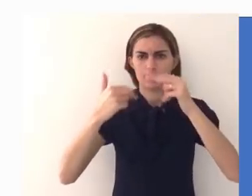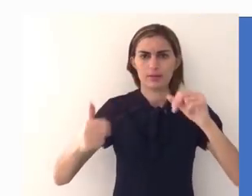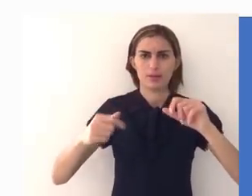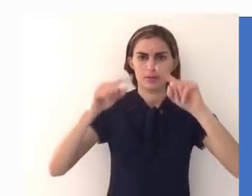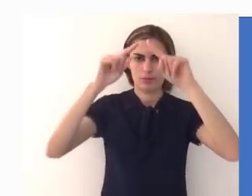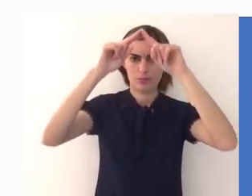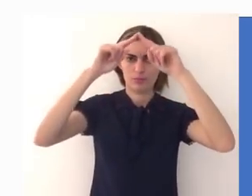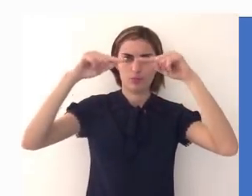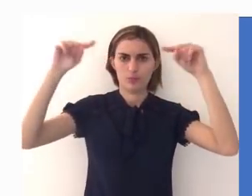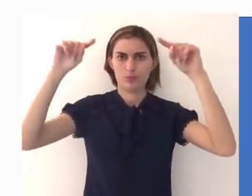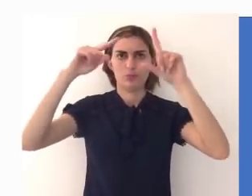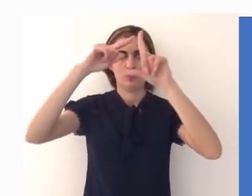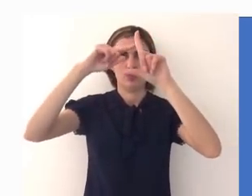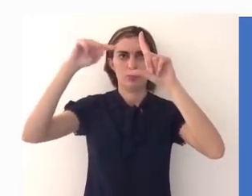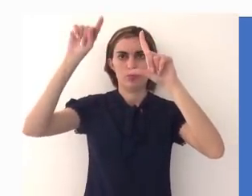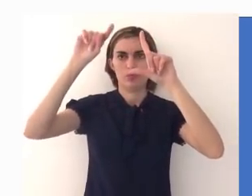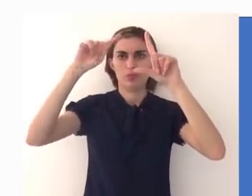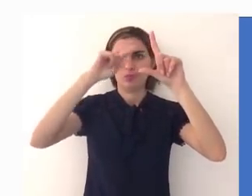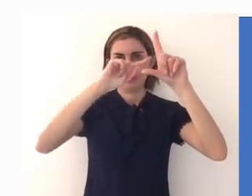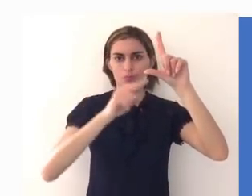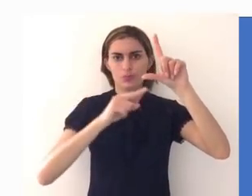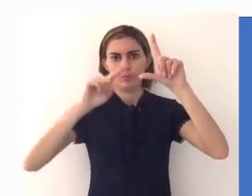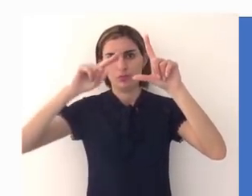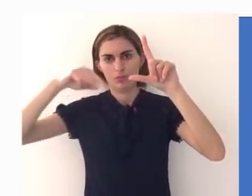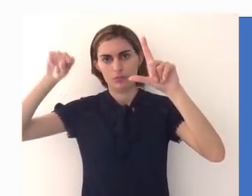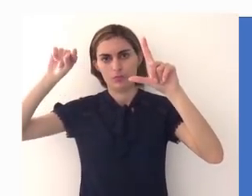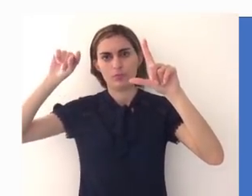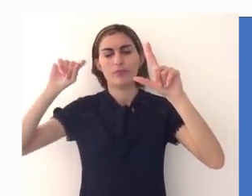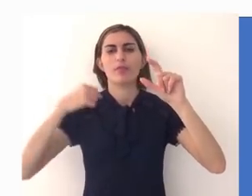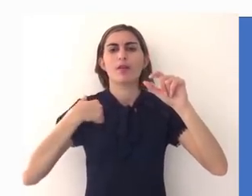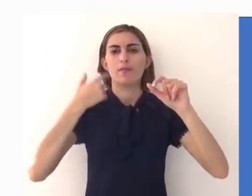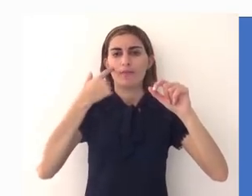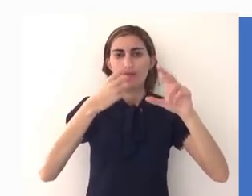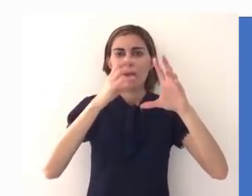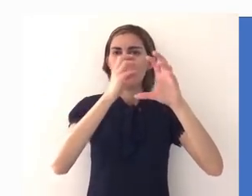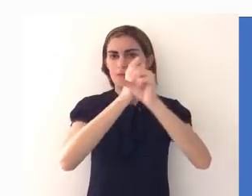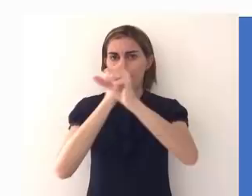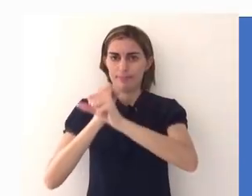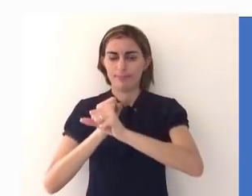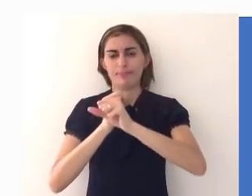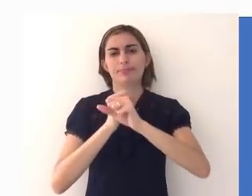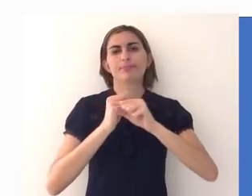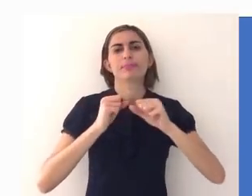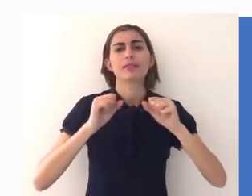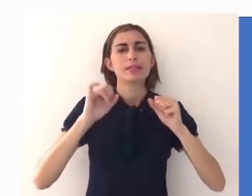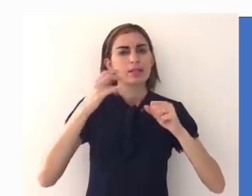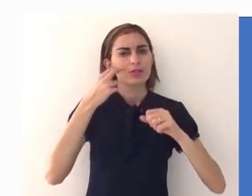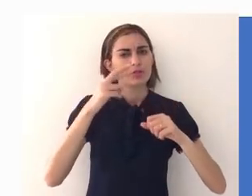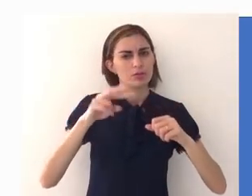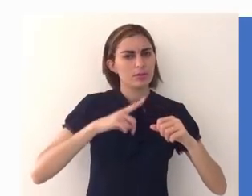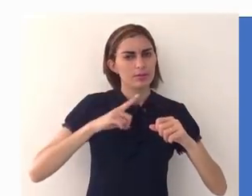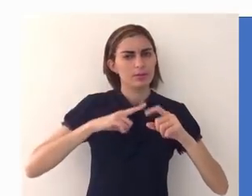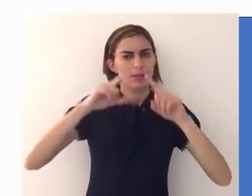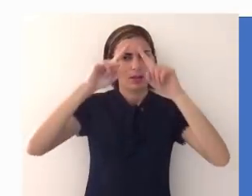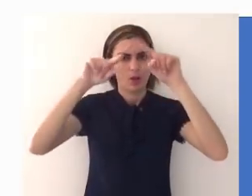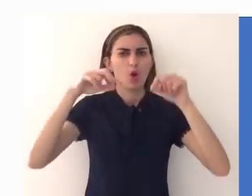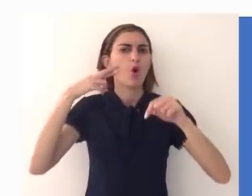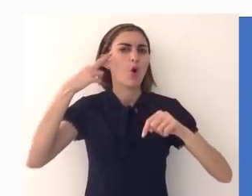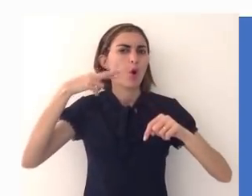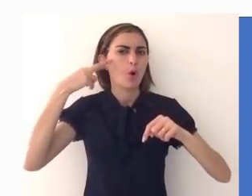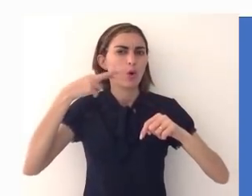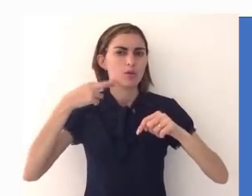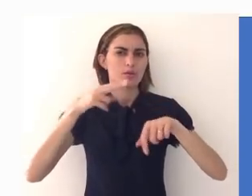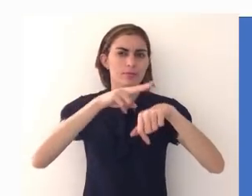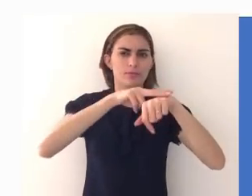figura, o lado do A a B tem a mesma medida do lado M a N. A gente tem o ângulozinho rosa